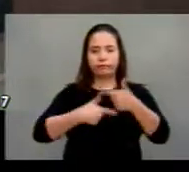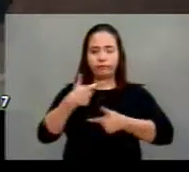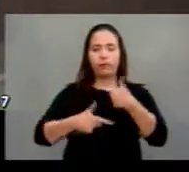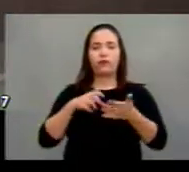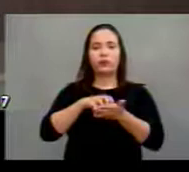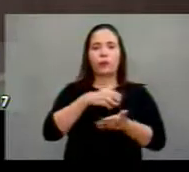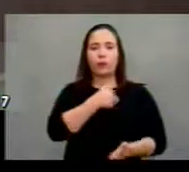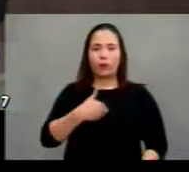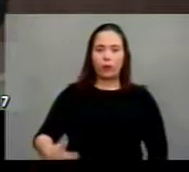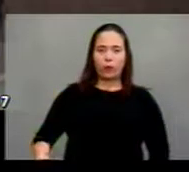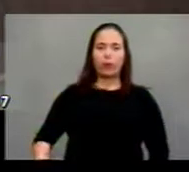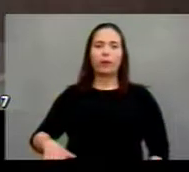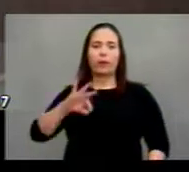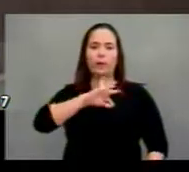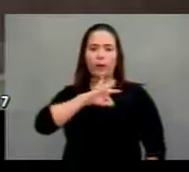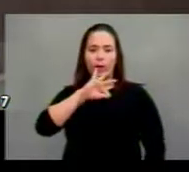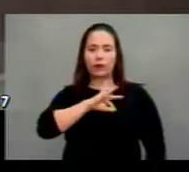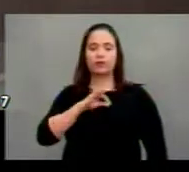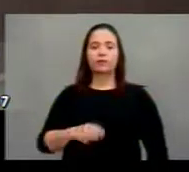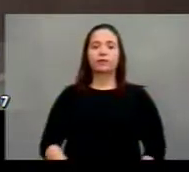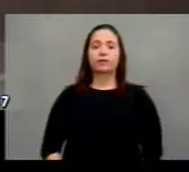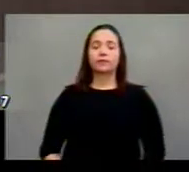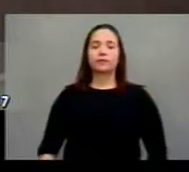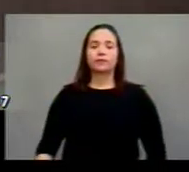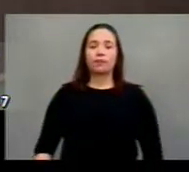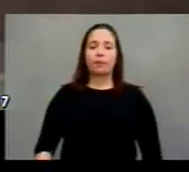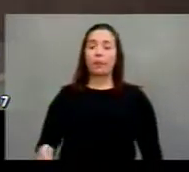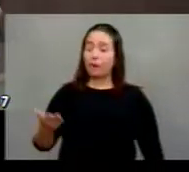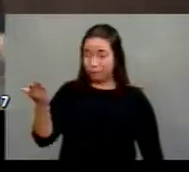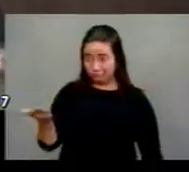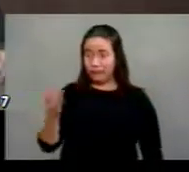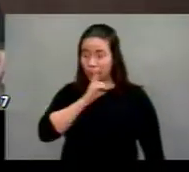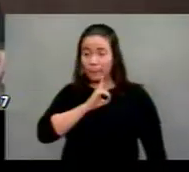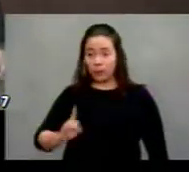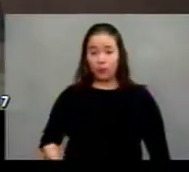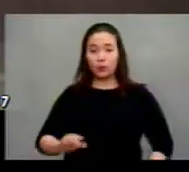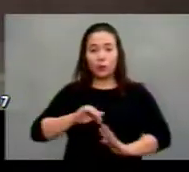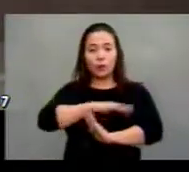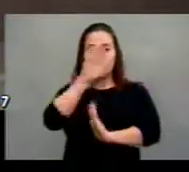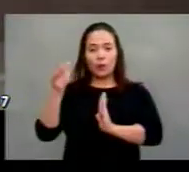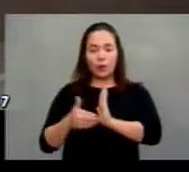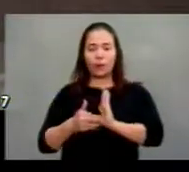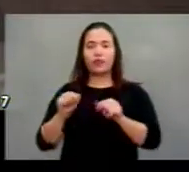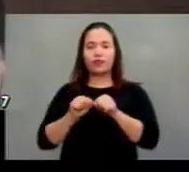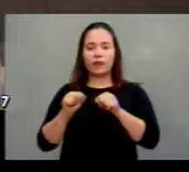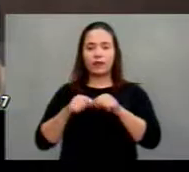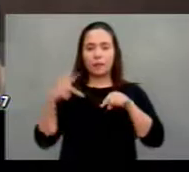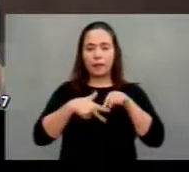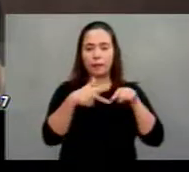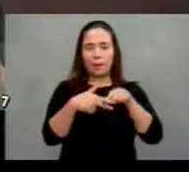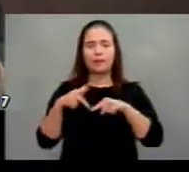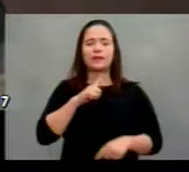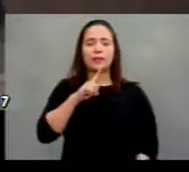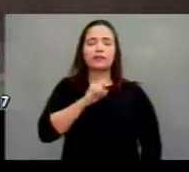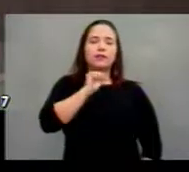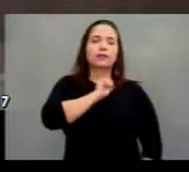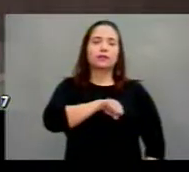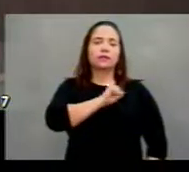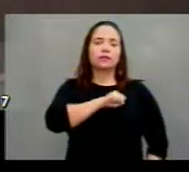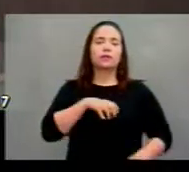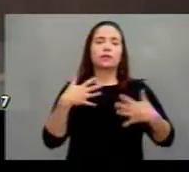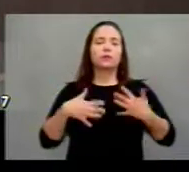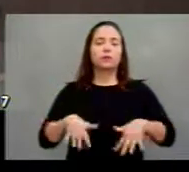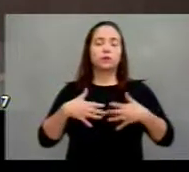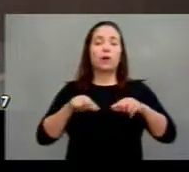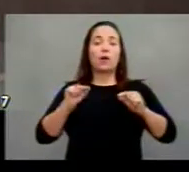públicos, civis e militares. Deputado, de tudo que foi feito nessa reforma, há uma crueldade, uma perversidade sem tamanho, que é